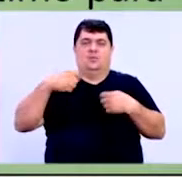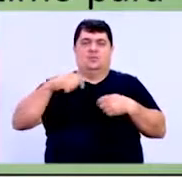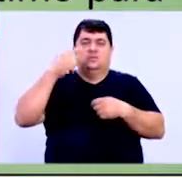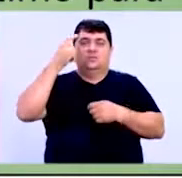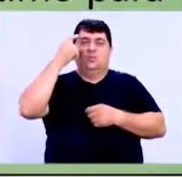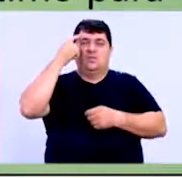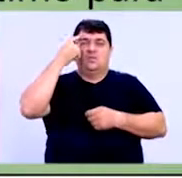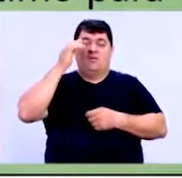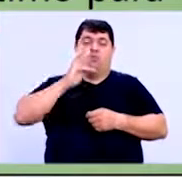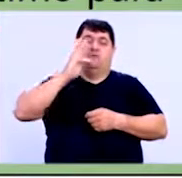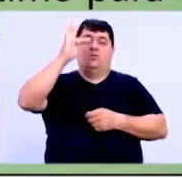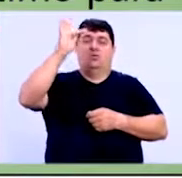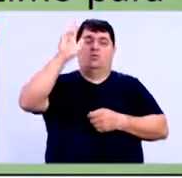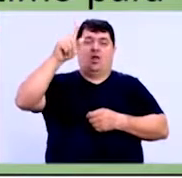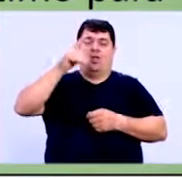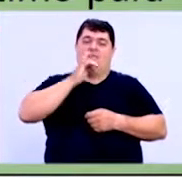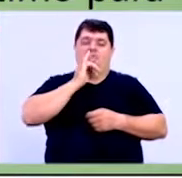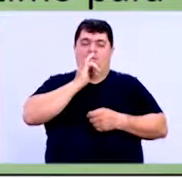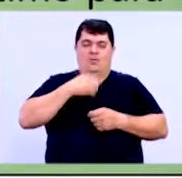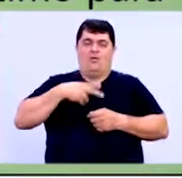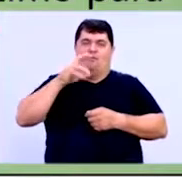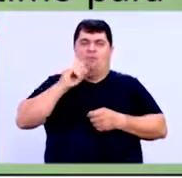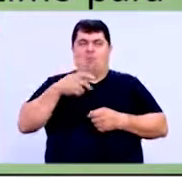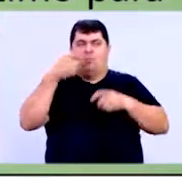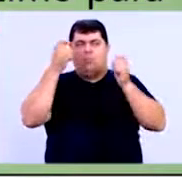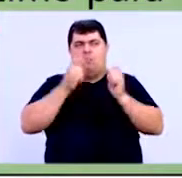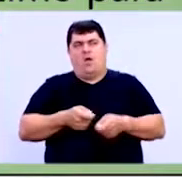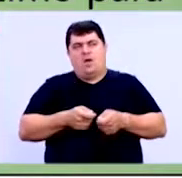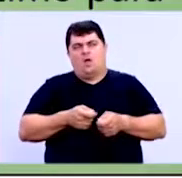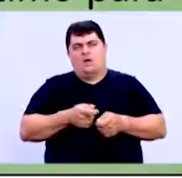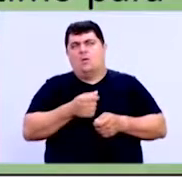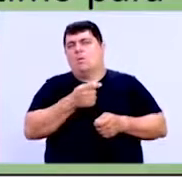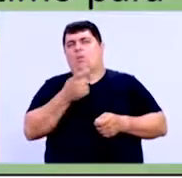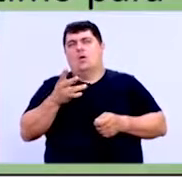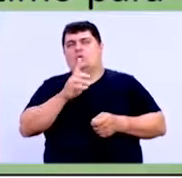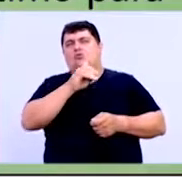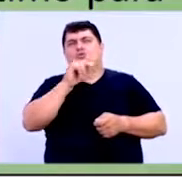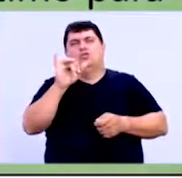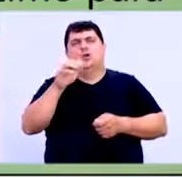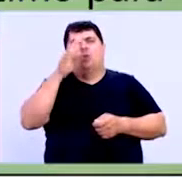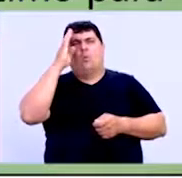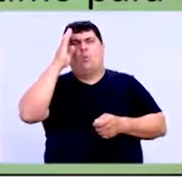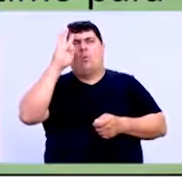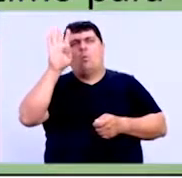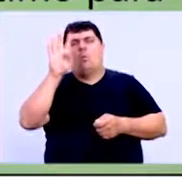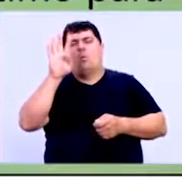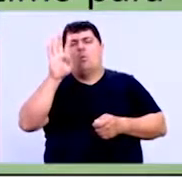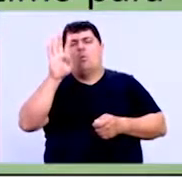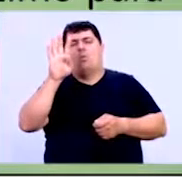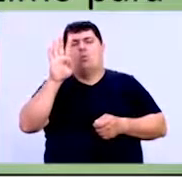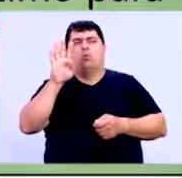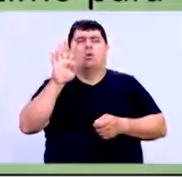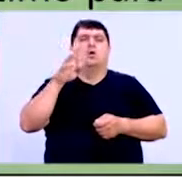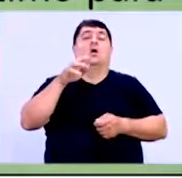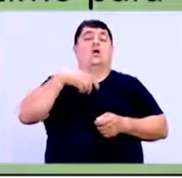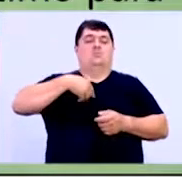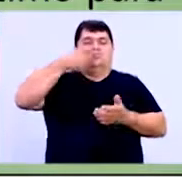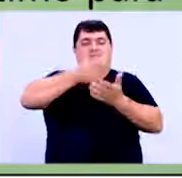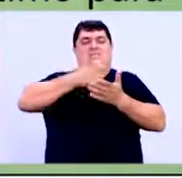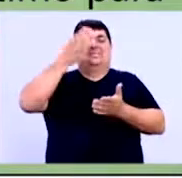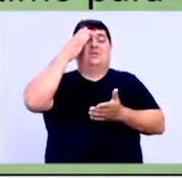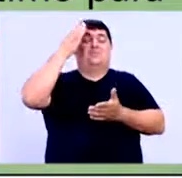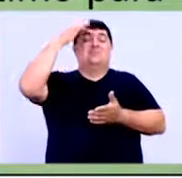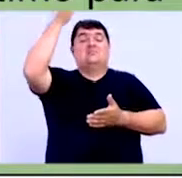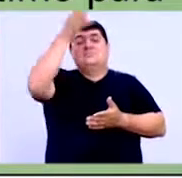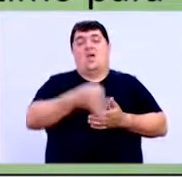são pagamentos, que são recebimentos, que são obrigações, e essas obrigações